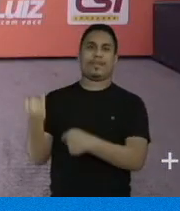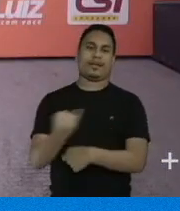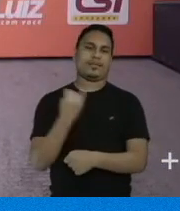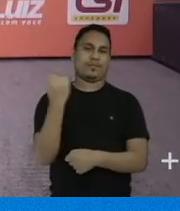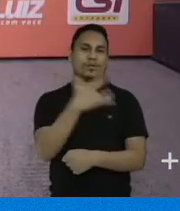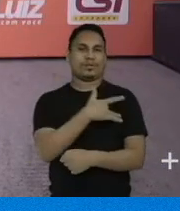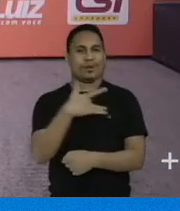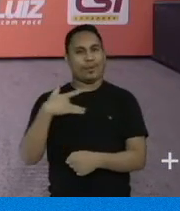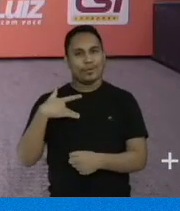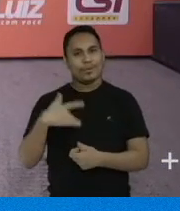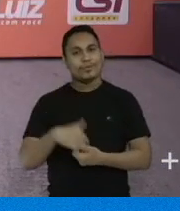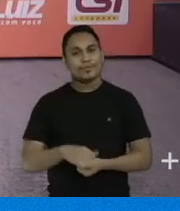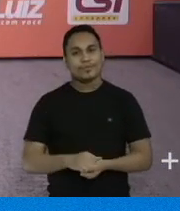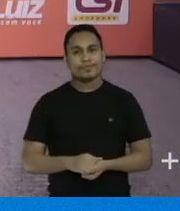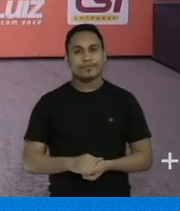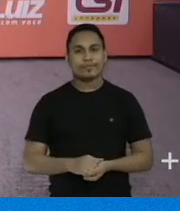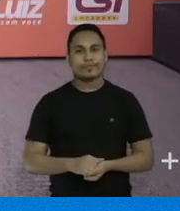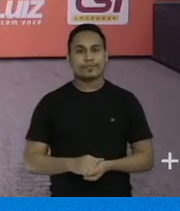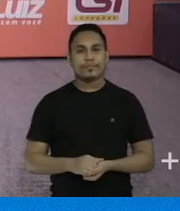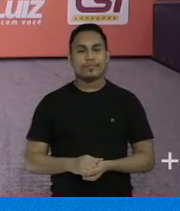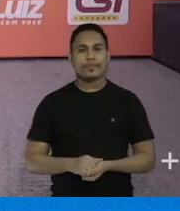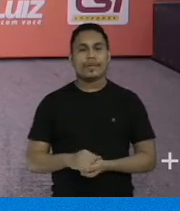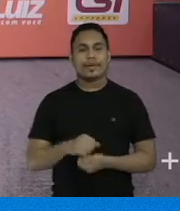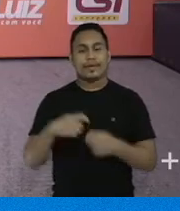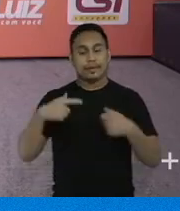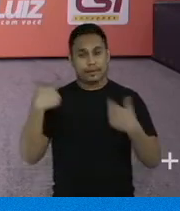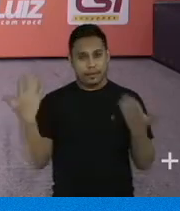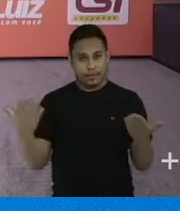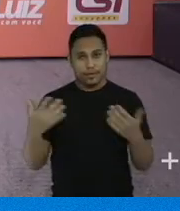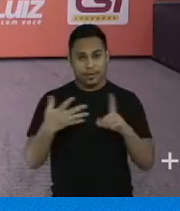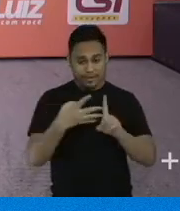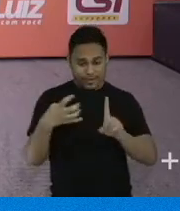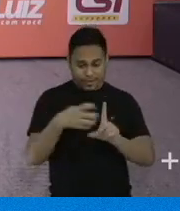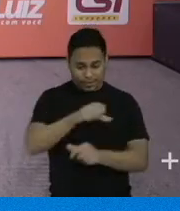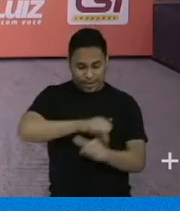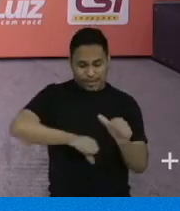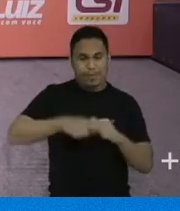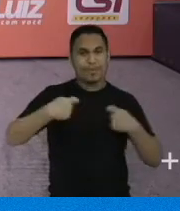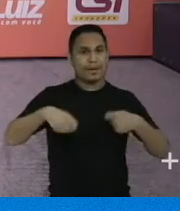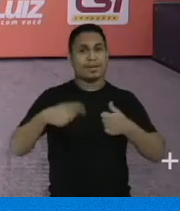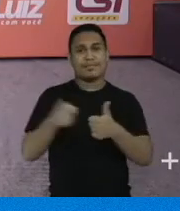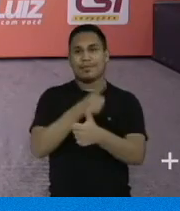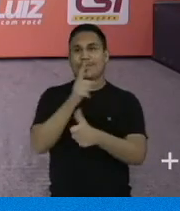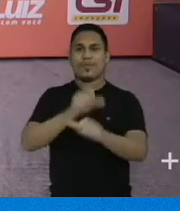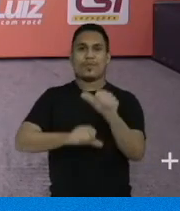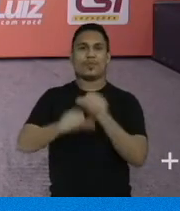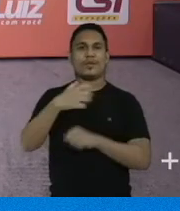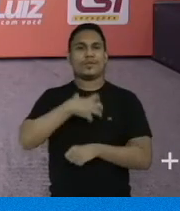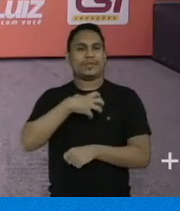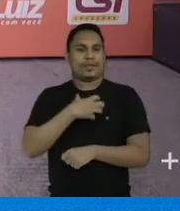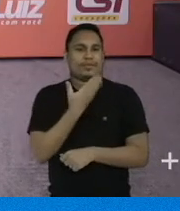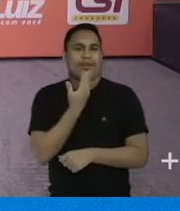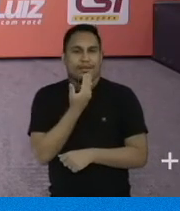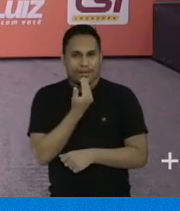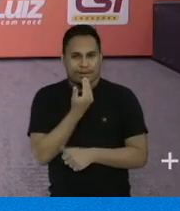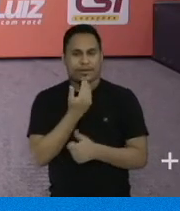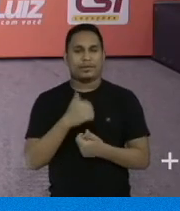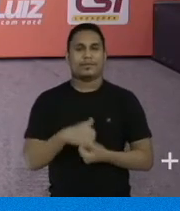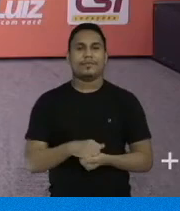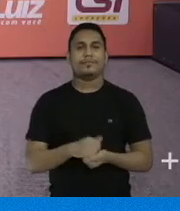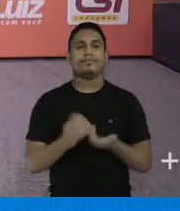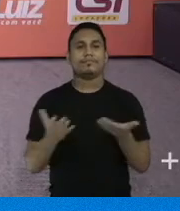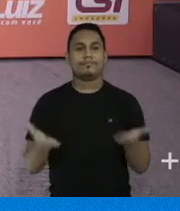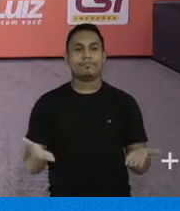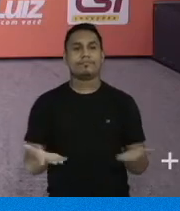alguém com síndrome metabólica sem começar por essa abordagem. Bom,